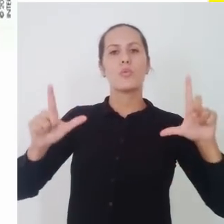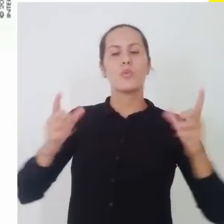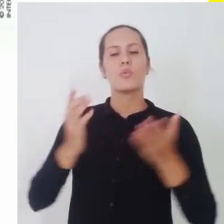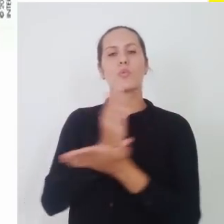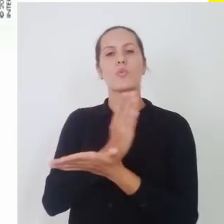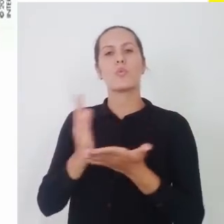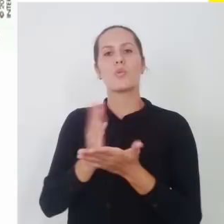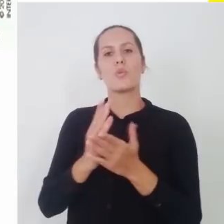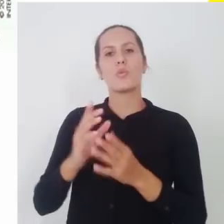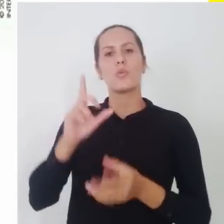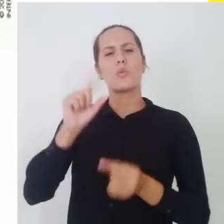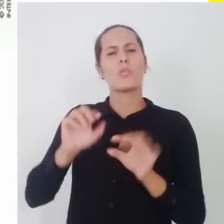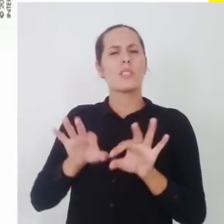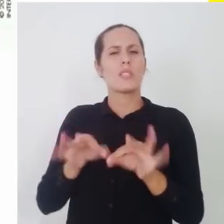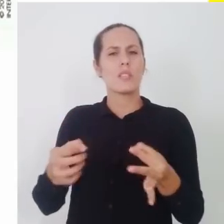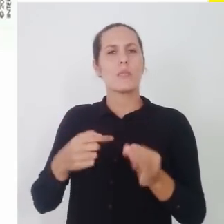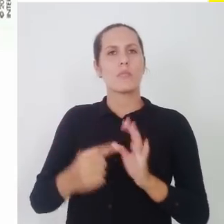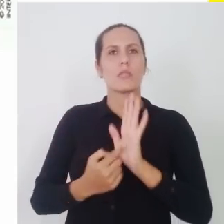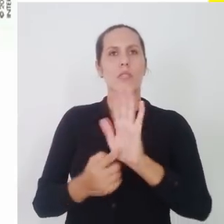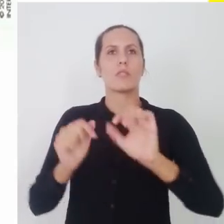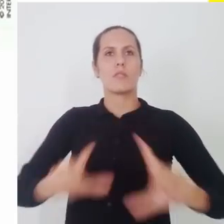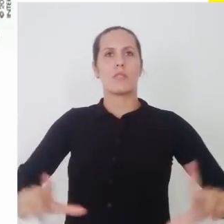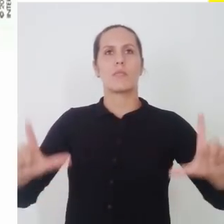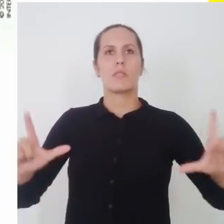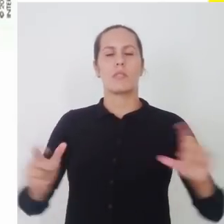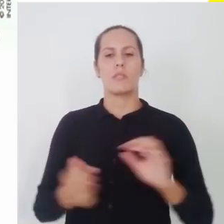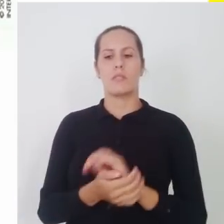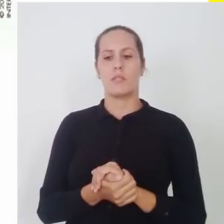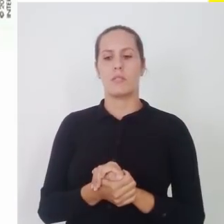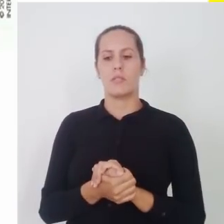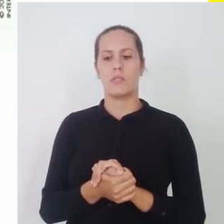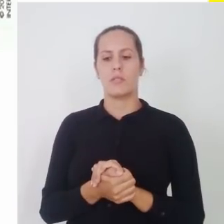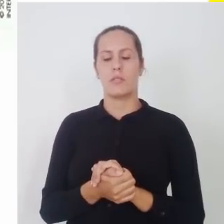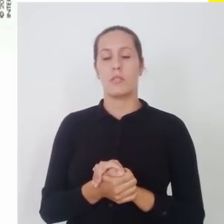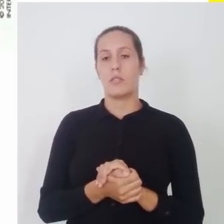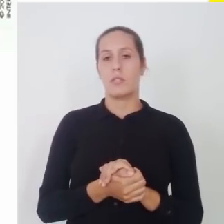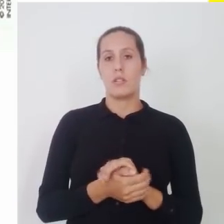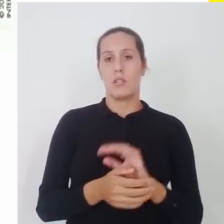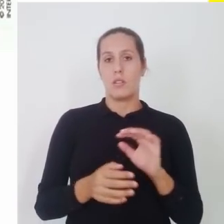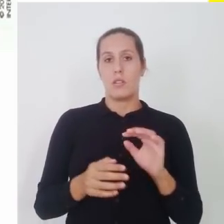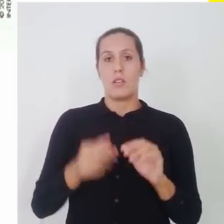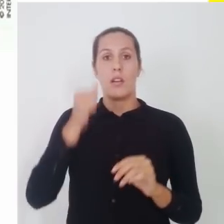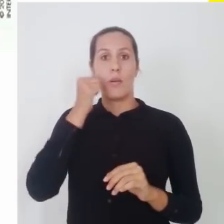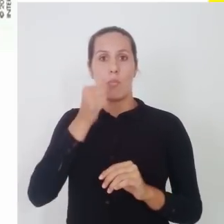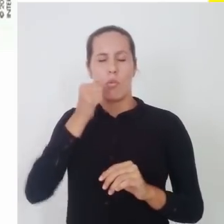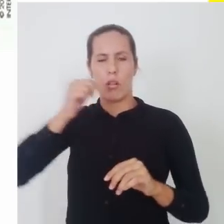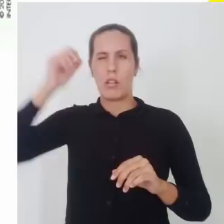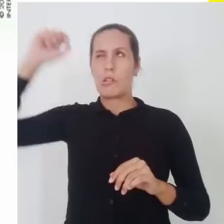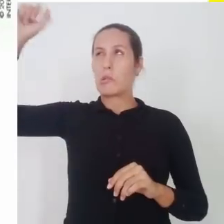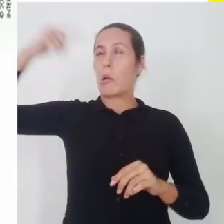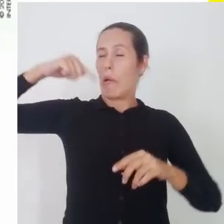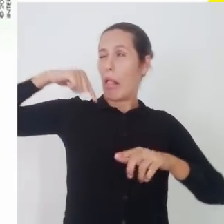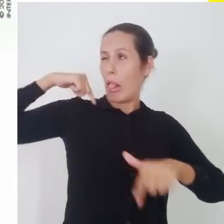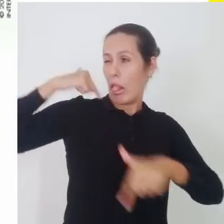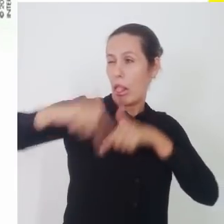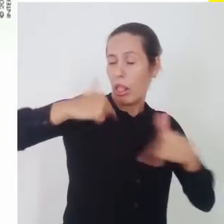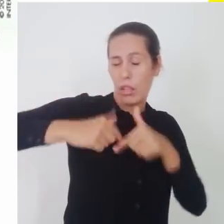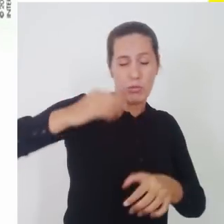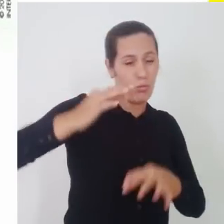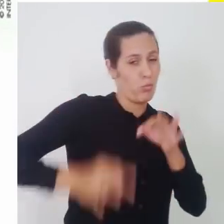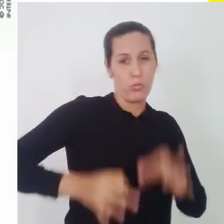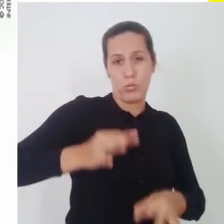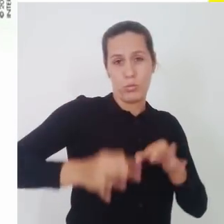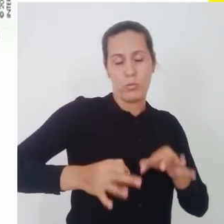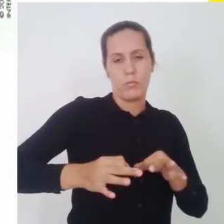aí no esquema pequenininho que eu fiz e que vai aparecer para vocês. Não é justo que uma mulher trabalhe tanto com um sol